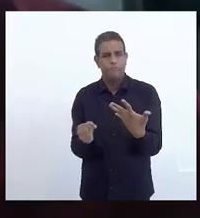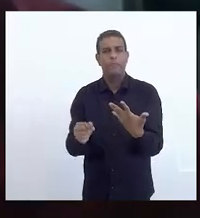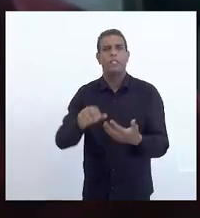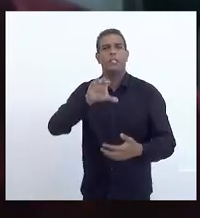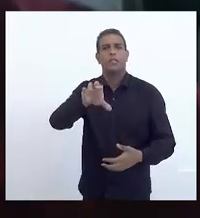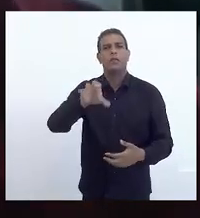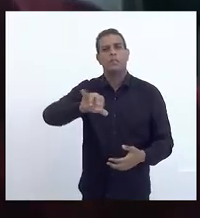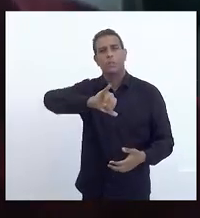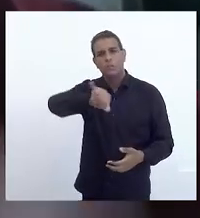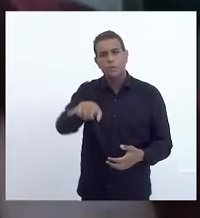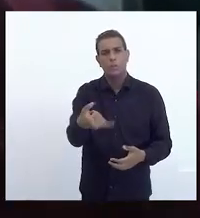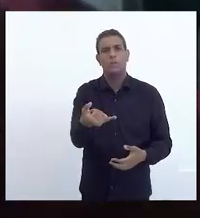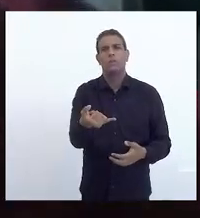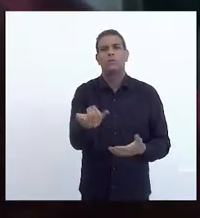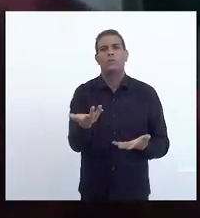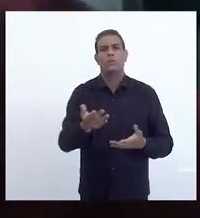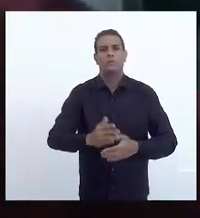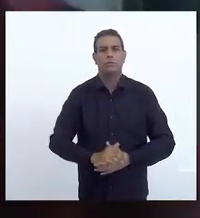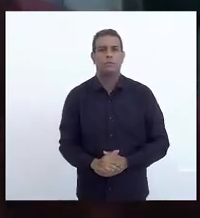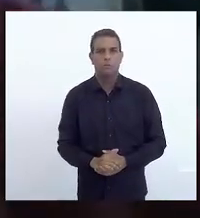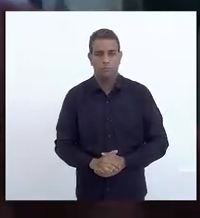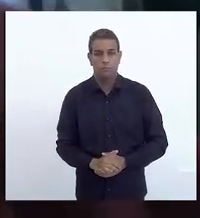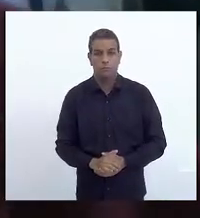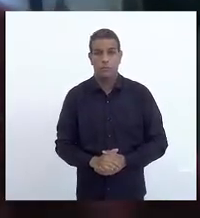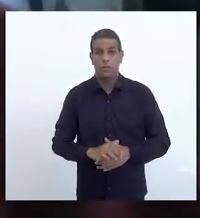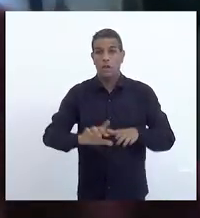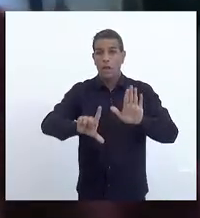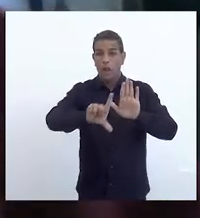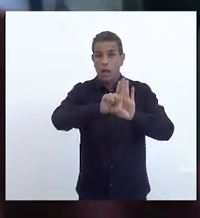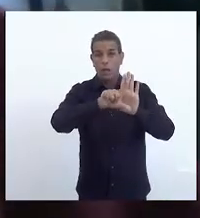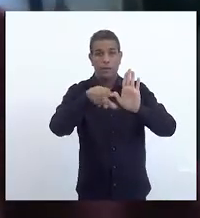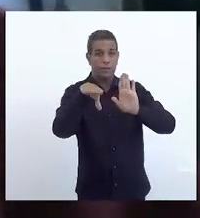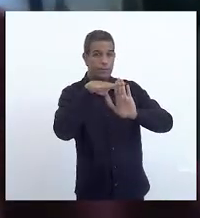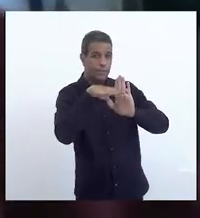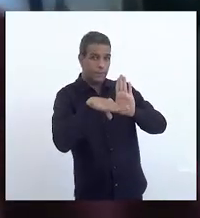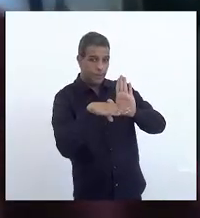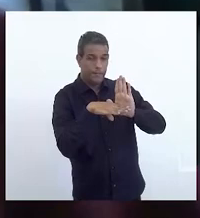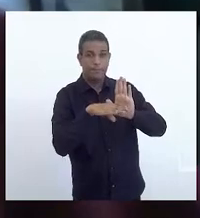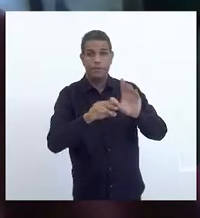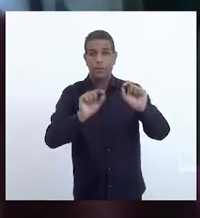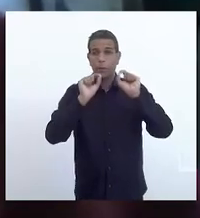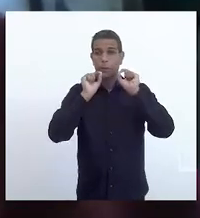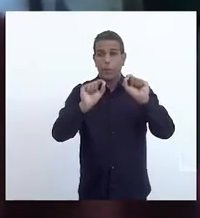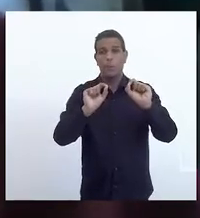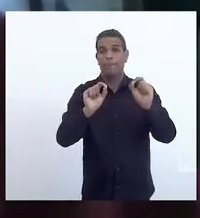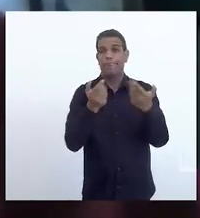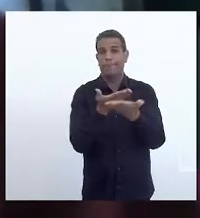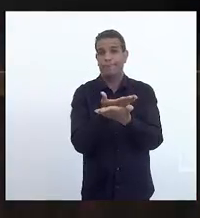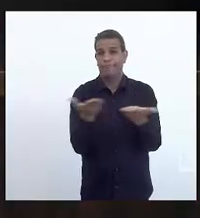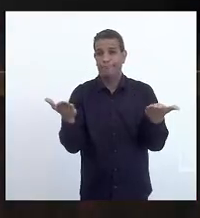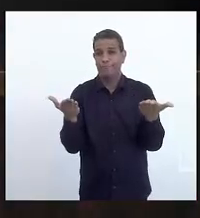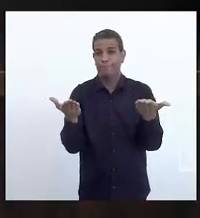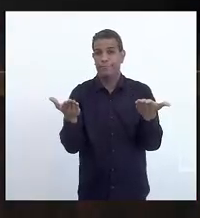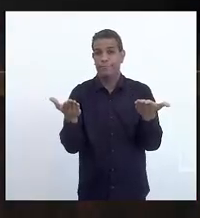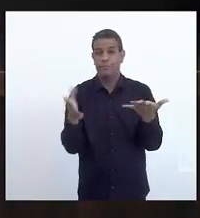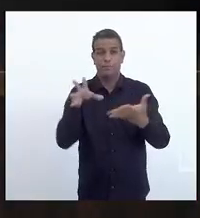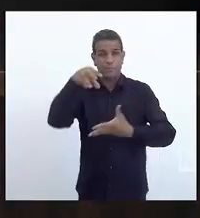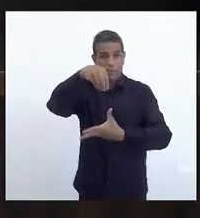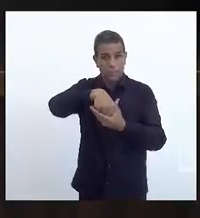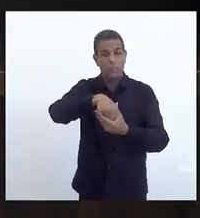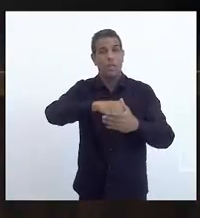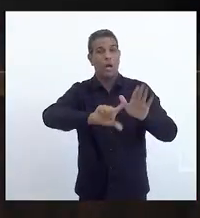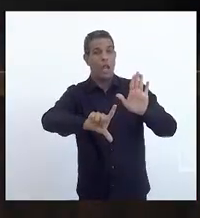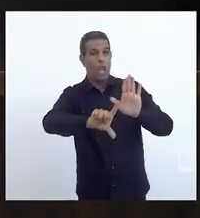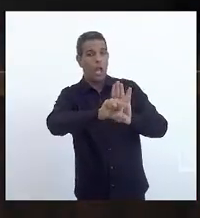CCJ adequavam essa lei à lei já existente. É só essa a minha pergunta. Se remete à lei